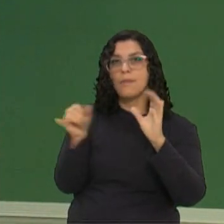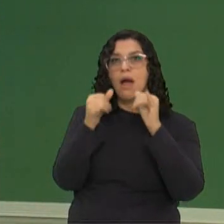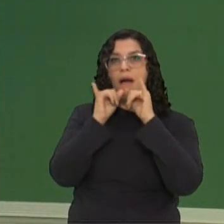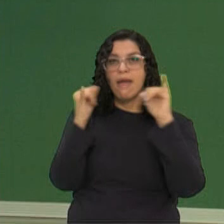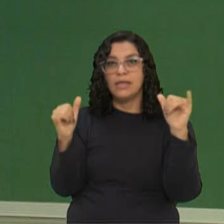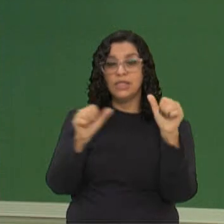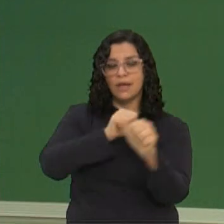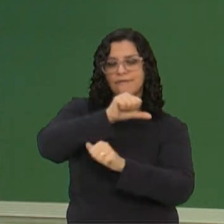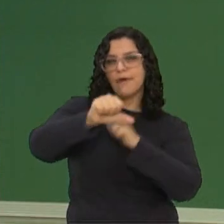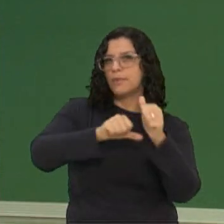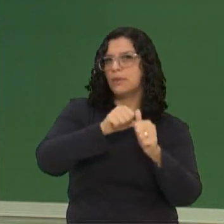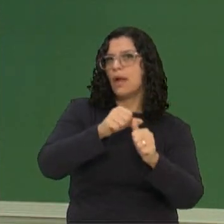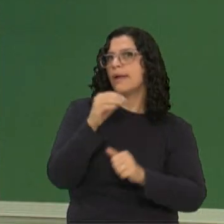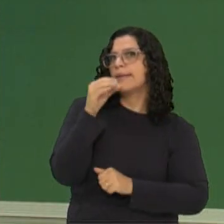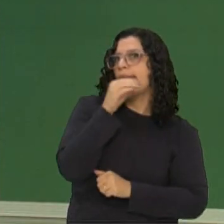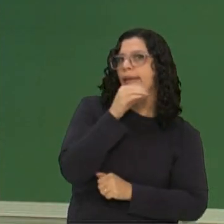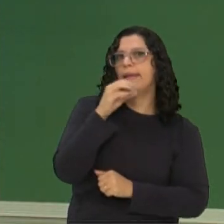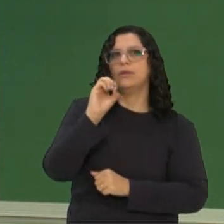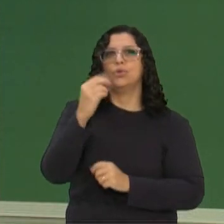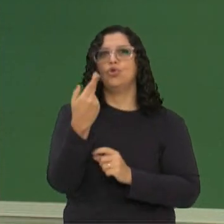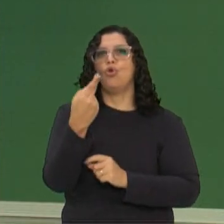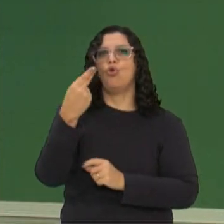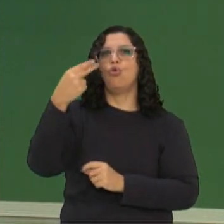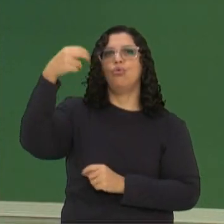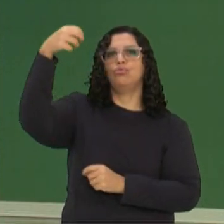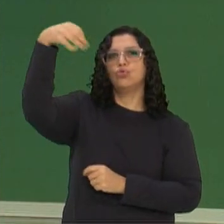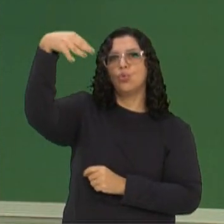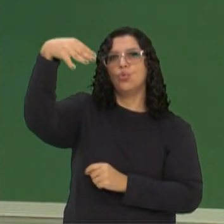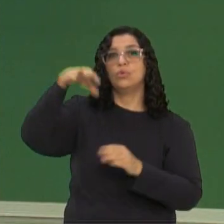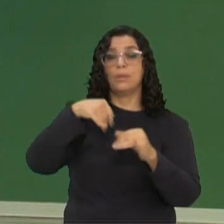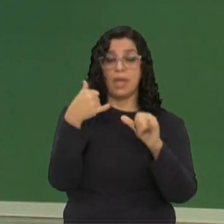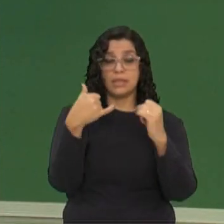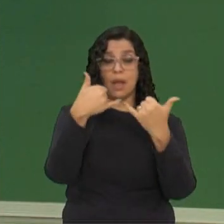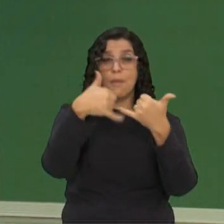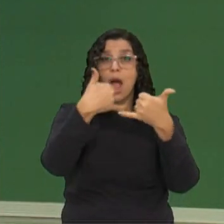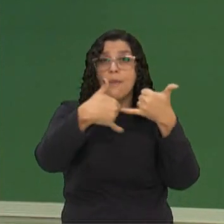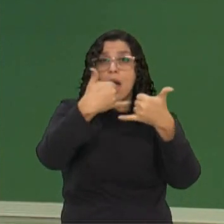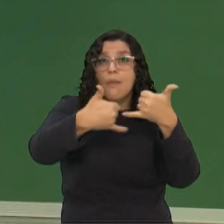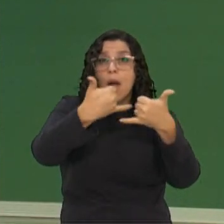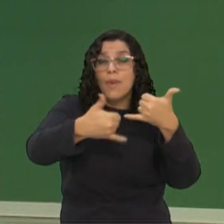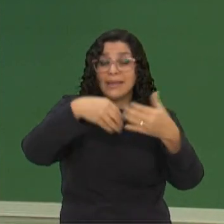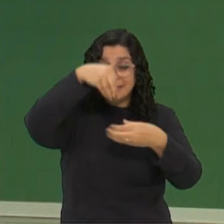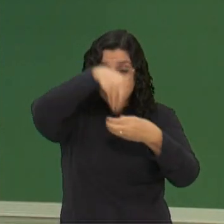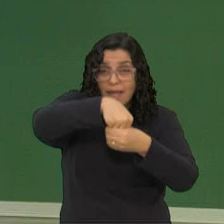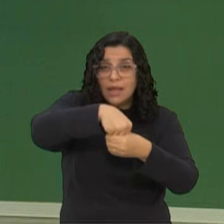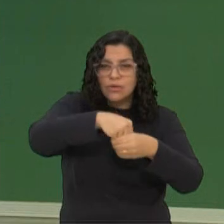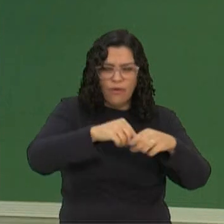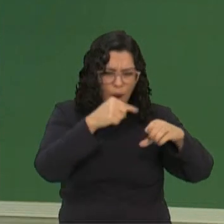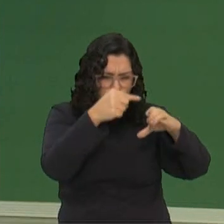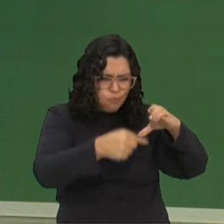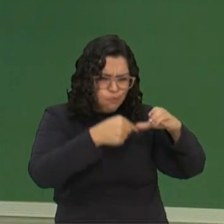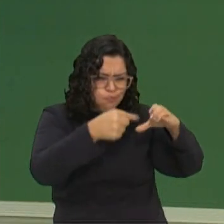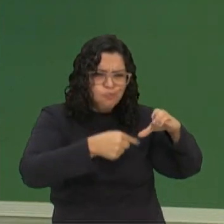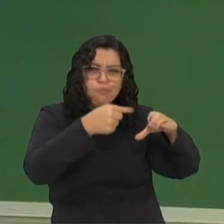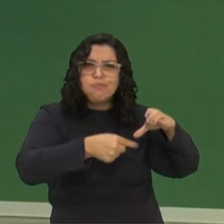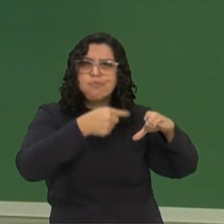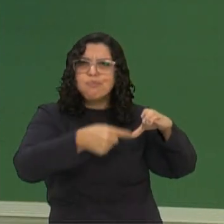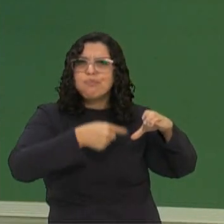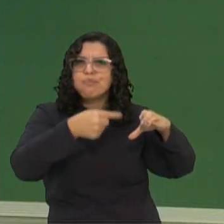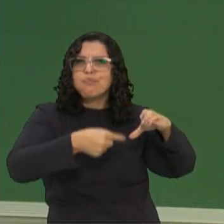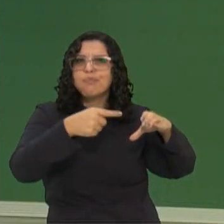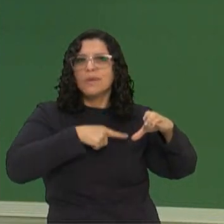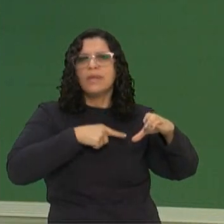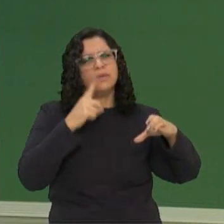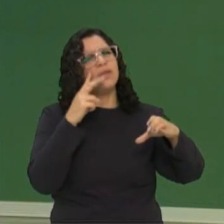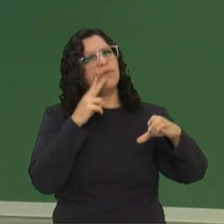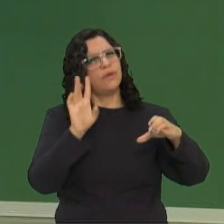espiras aqui também, né? Vai depender do número de espiras ali que estiver. No caso dos motores, bom, já na